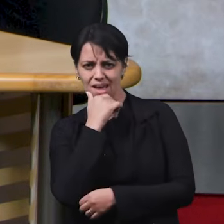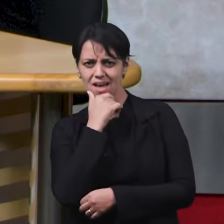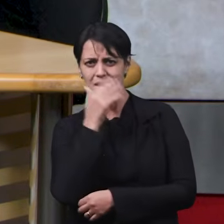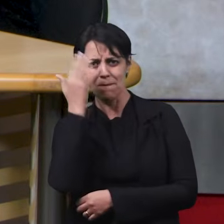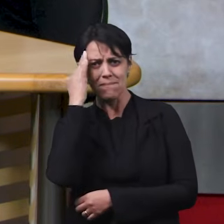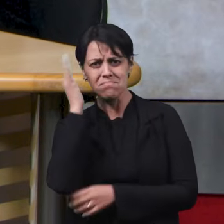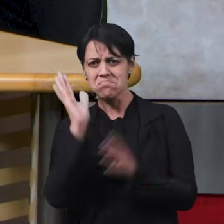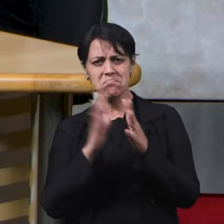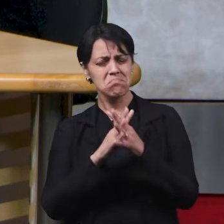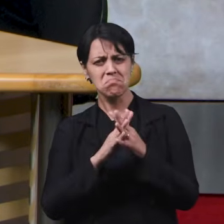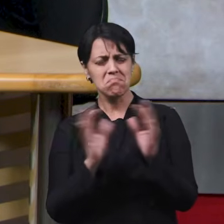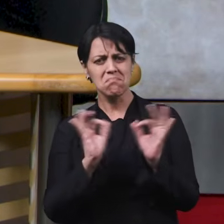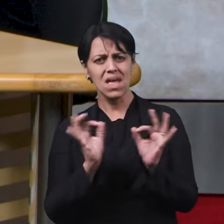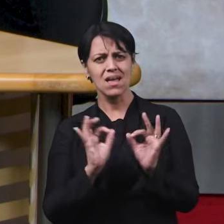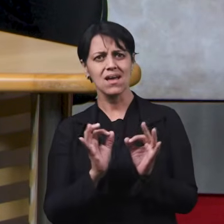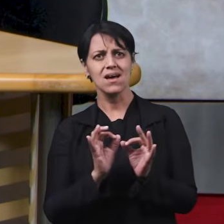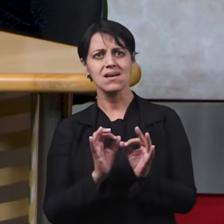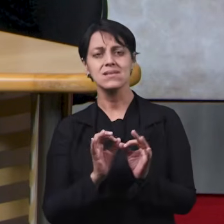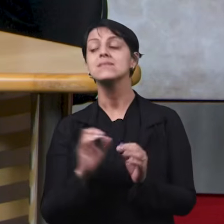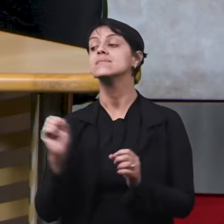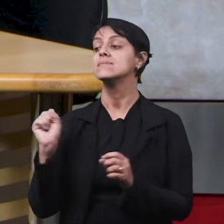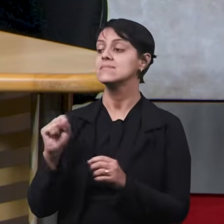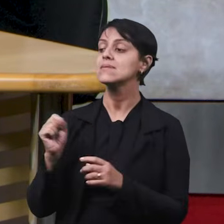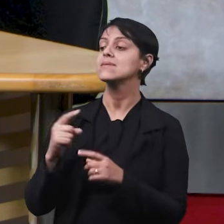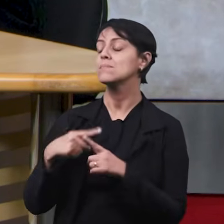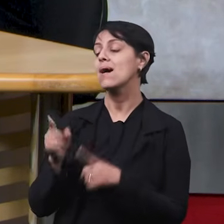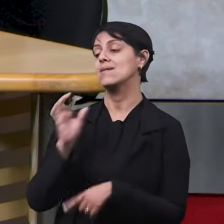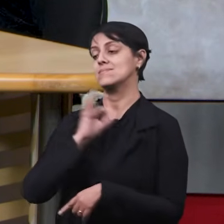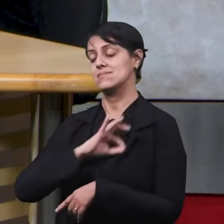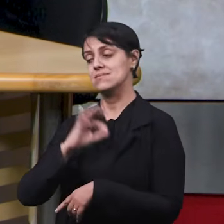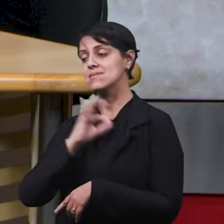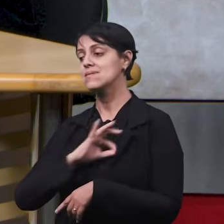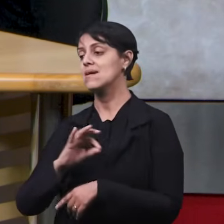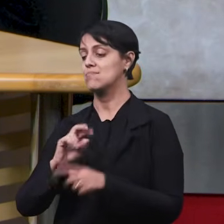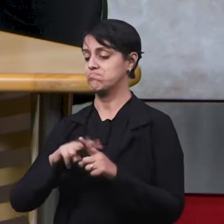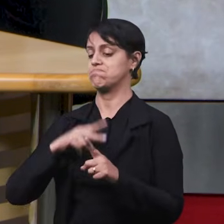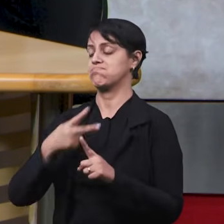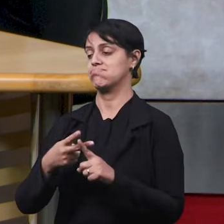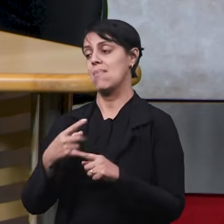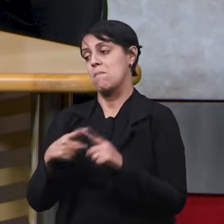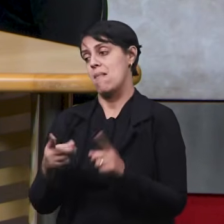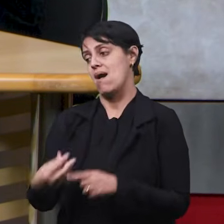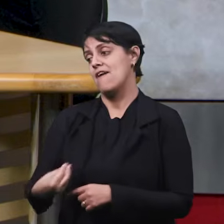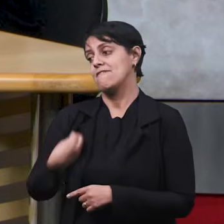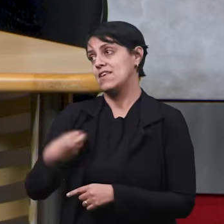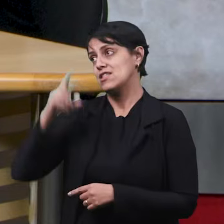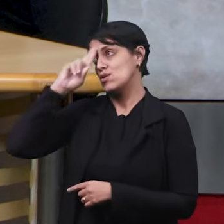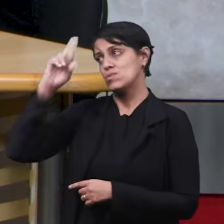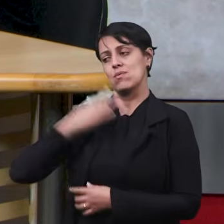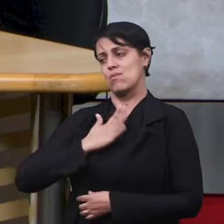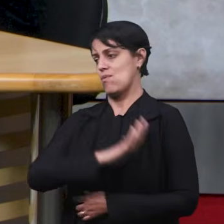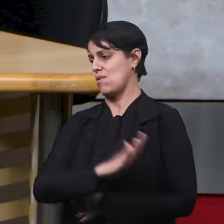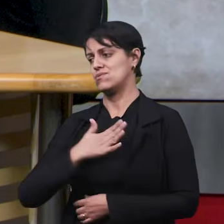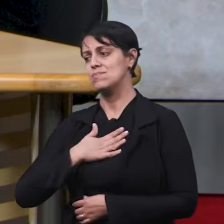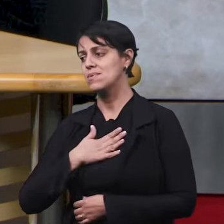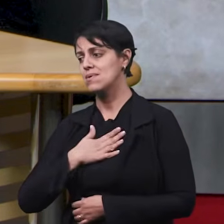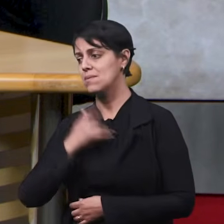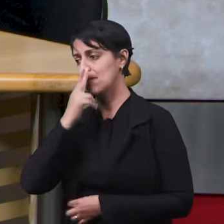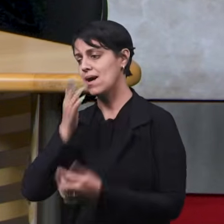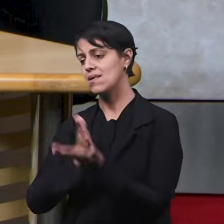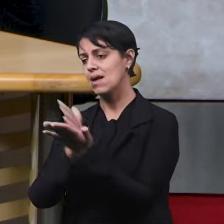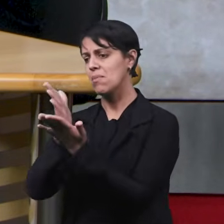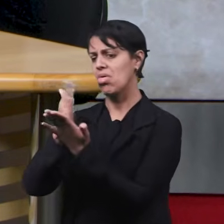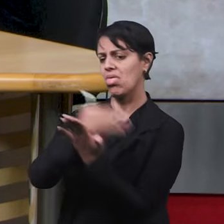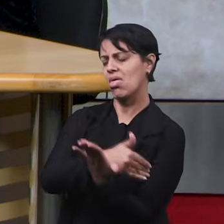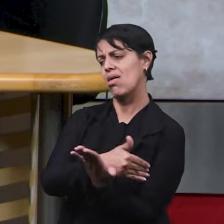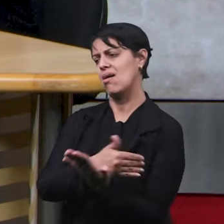Não, rapaz, você vai ganhar dinheiro, sim, mas ganhar dinheiro e continuar uma vida que o senhor apontou um caminho reto para